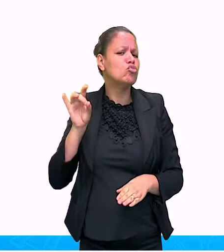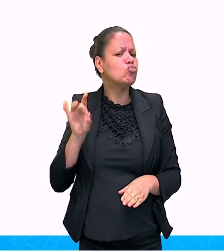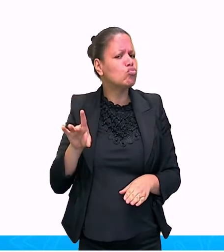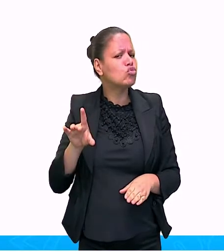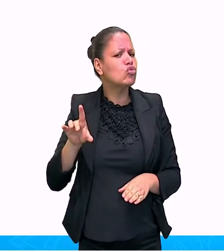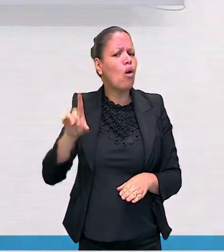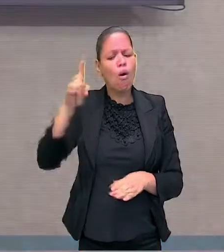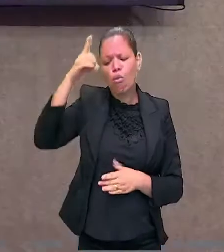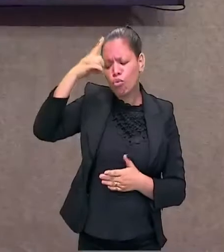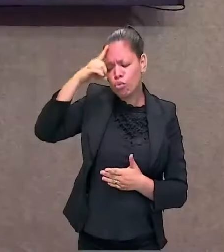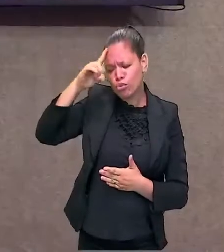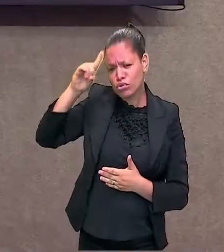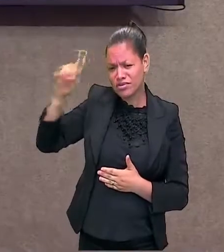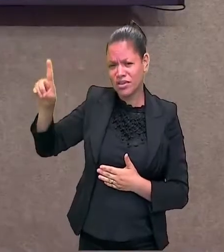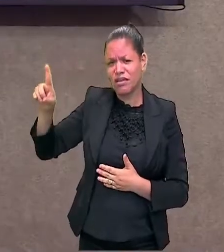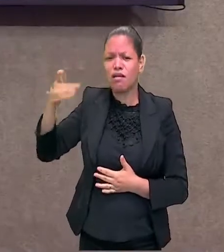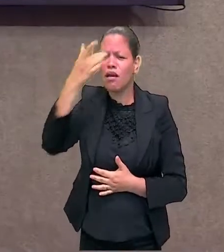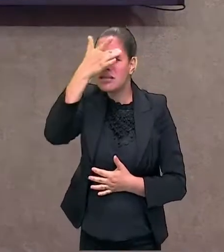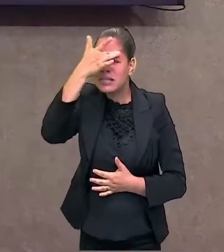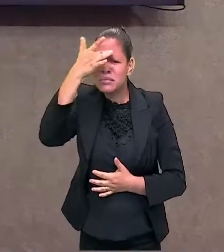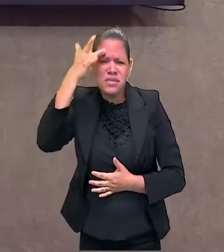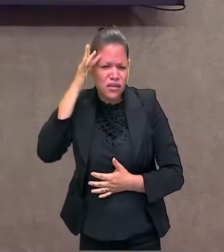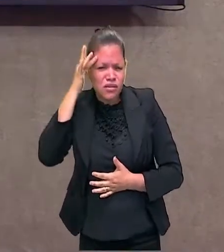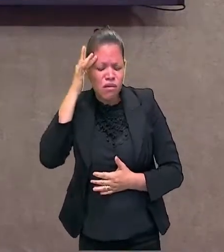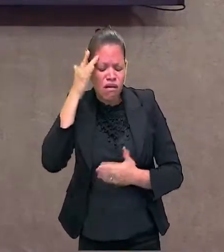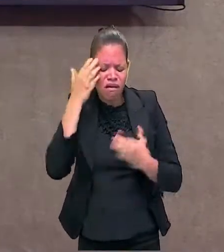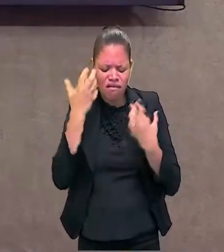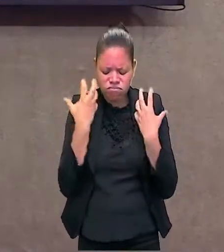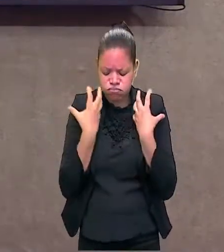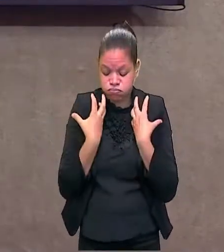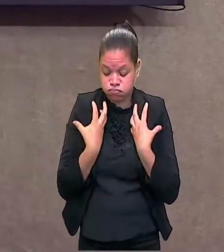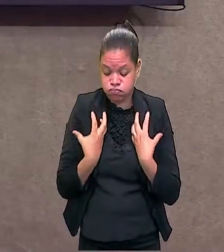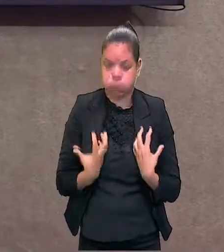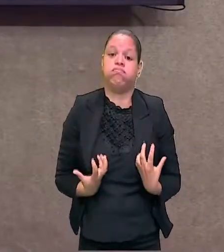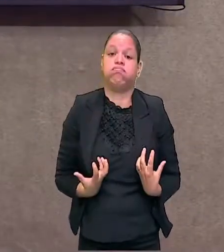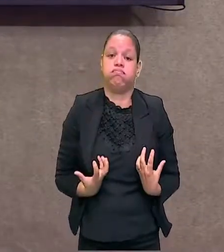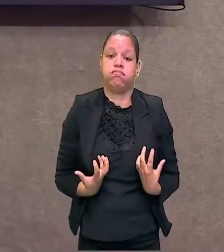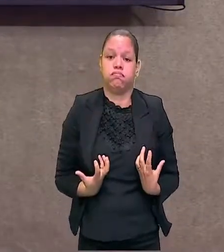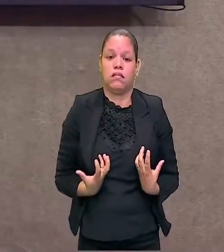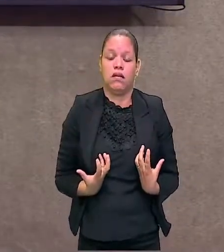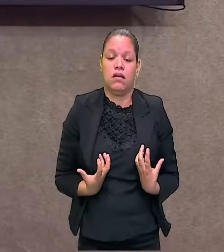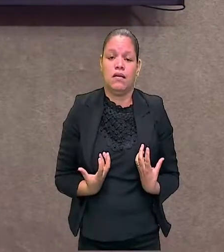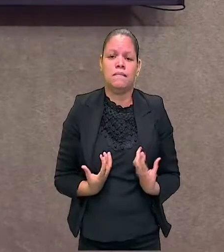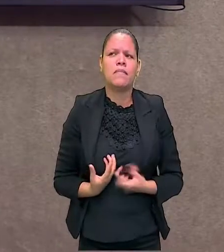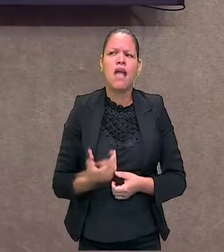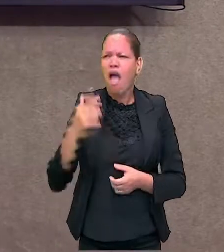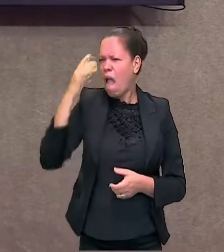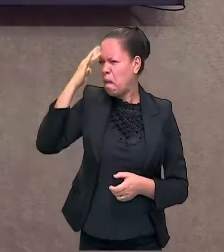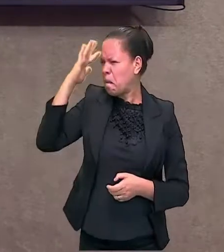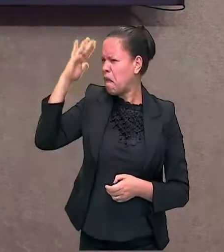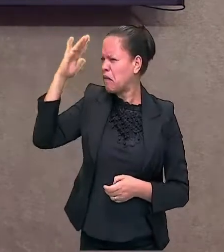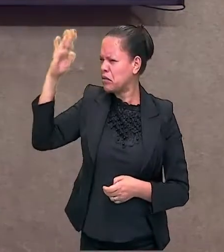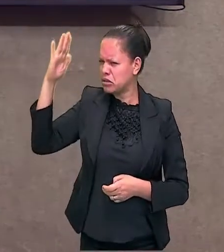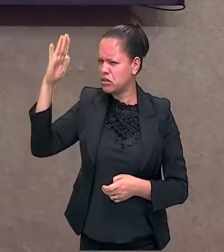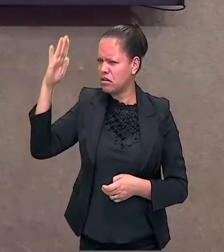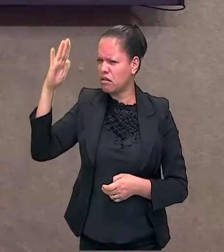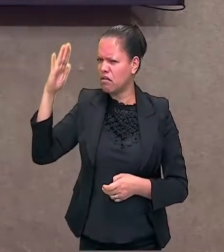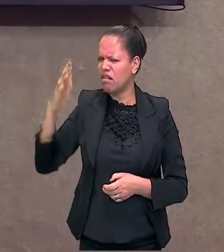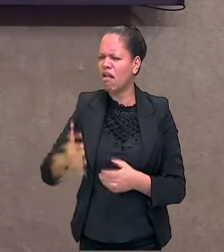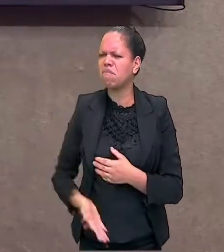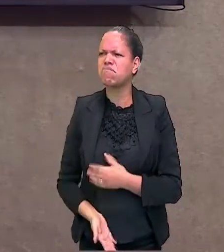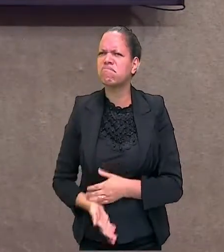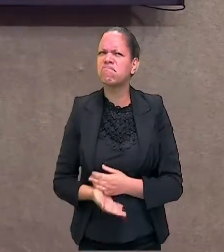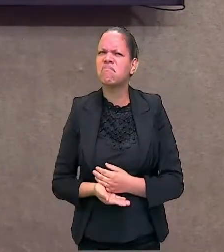pessoas estavam exaustas. Imagine só, vamos nos colocar no lugar desse texto. Se não